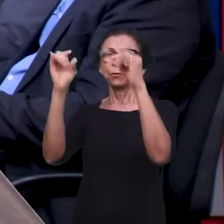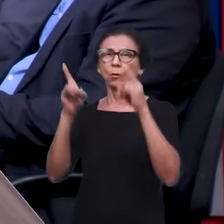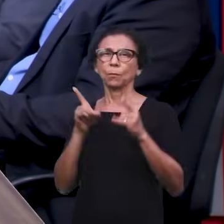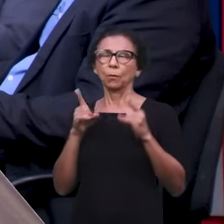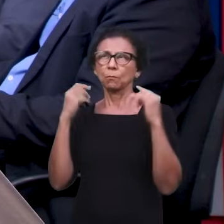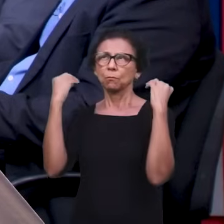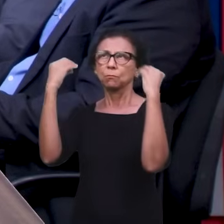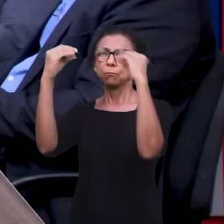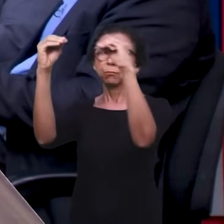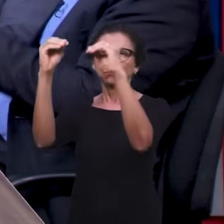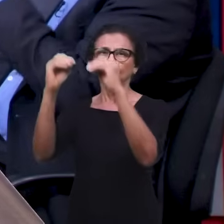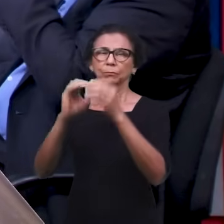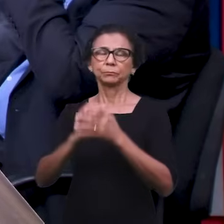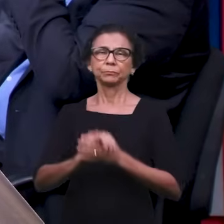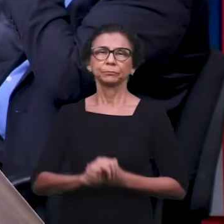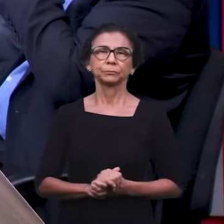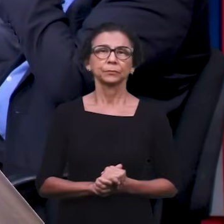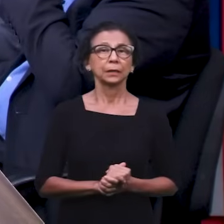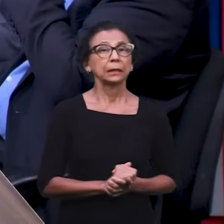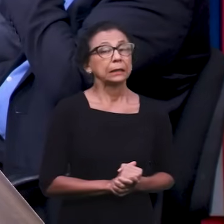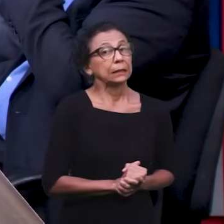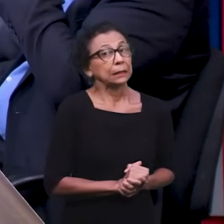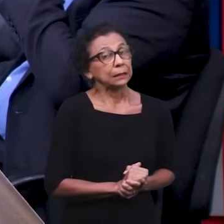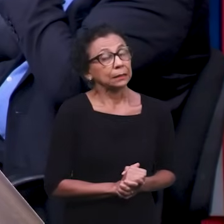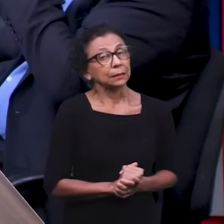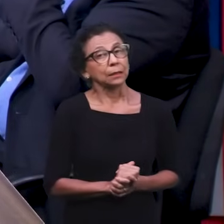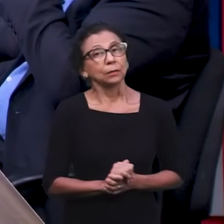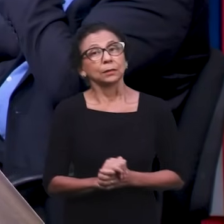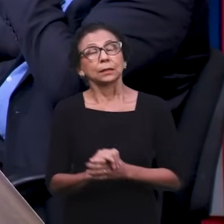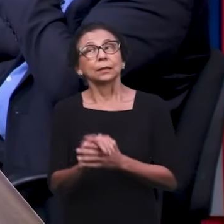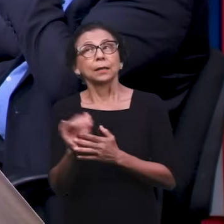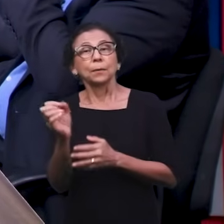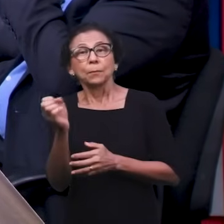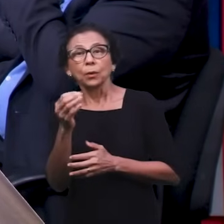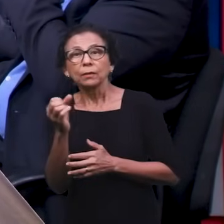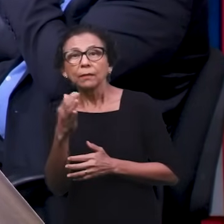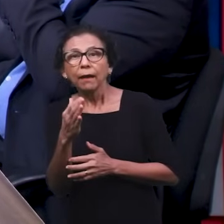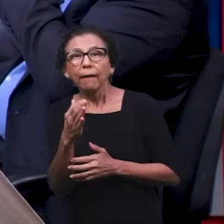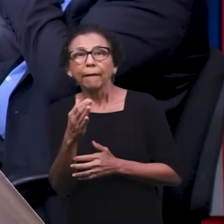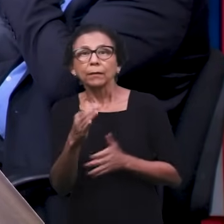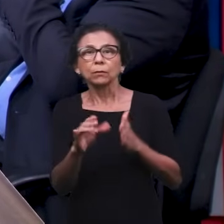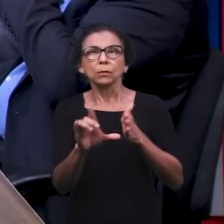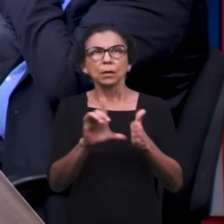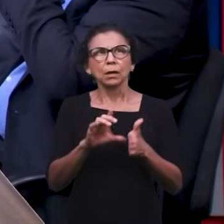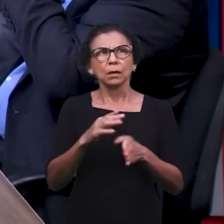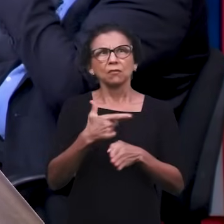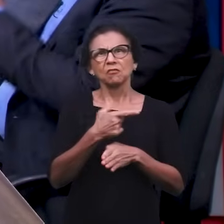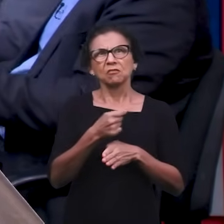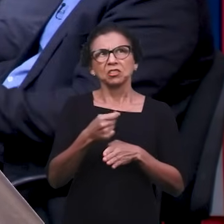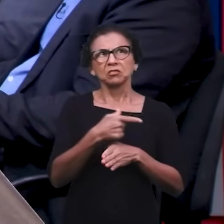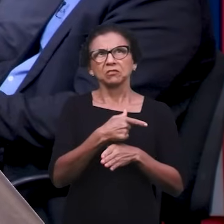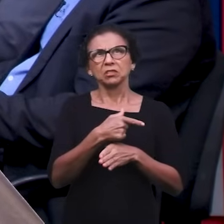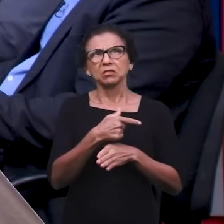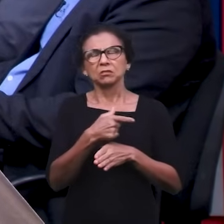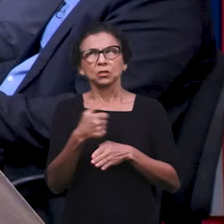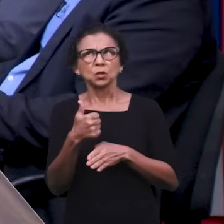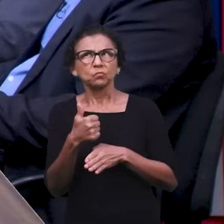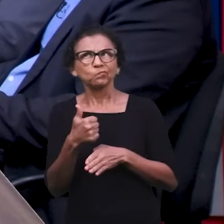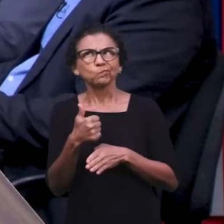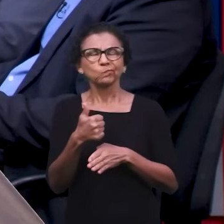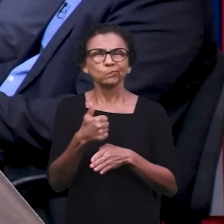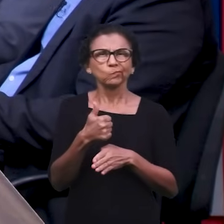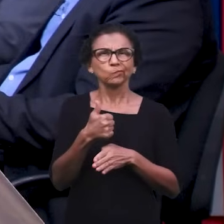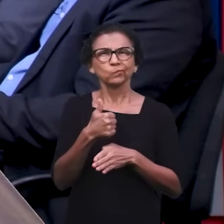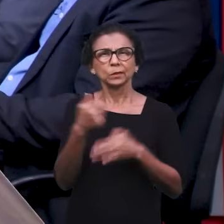Entendi. Mas, para nós, assim, utilizar o ChatGPT para otimizar o nosso tempo é importantíssimo.